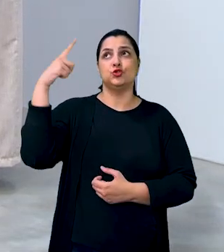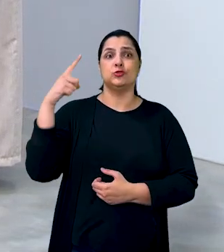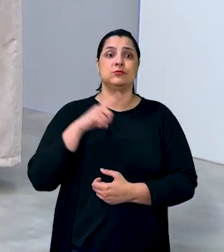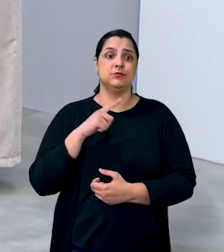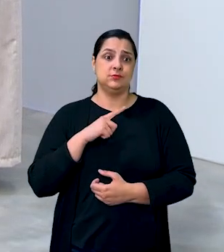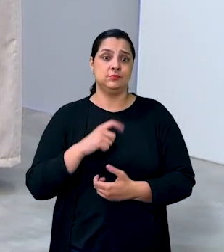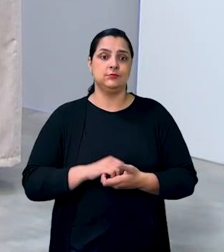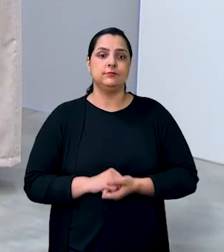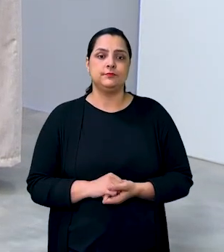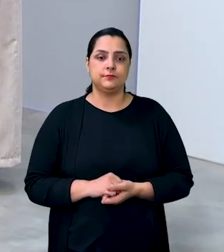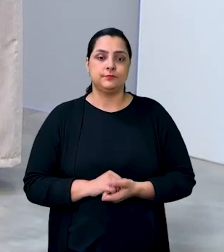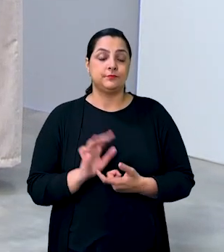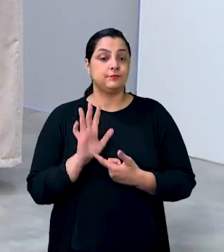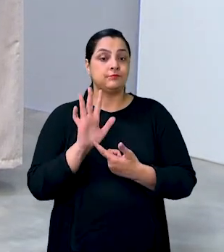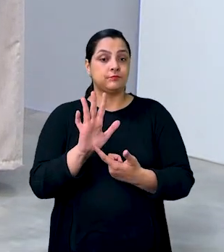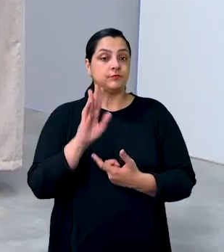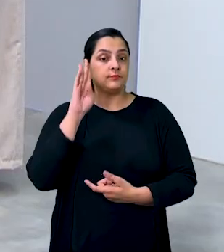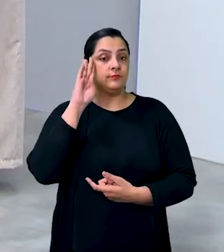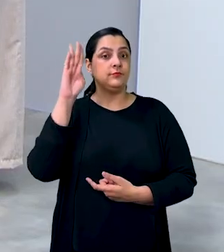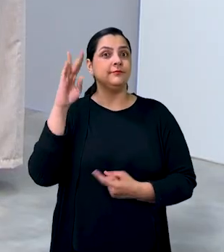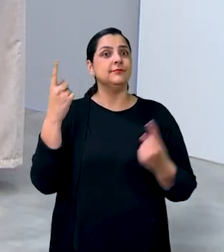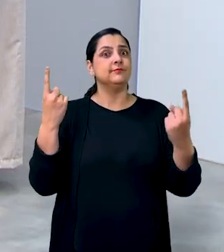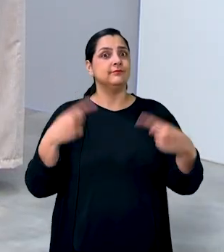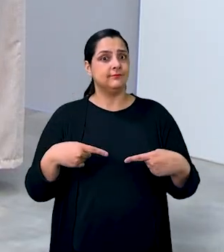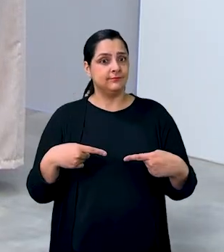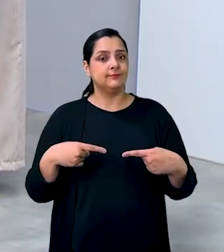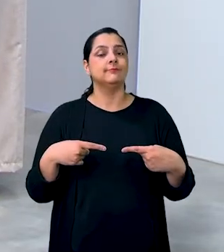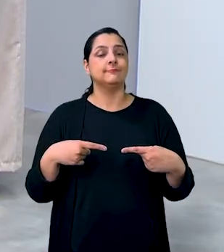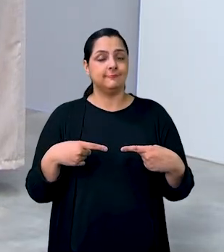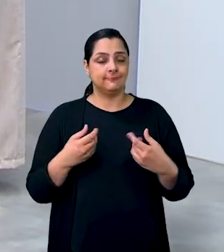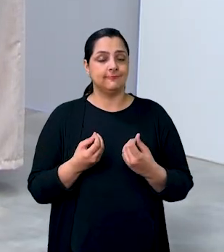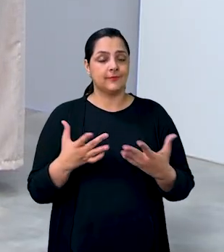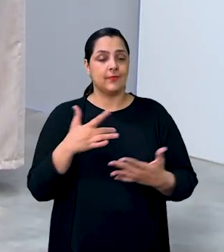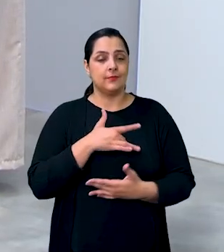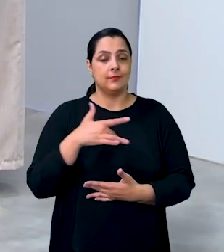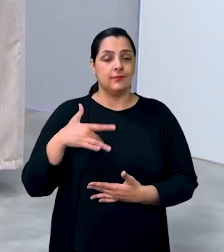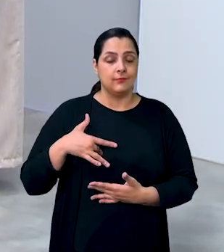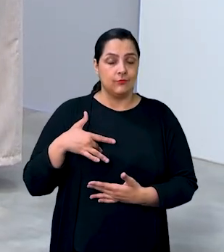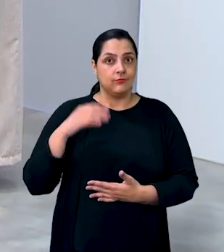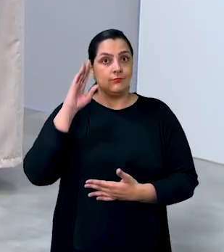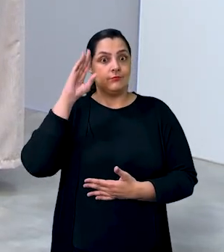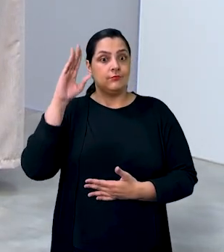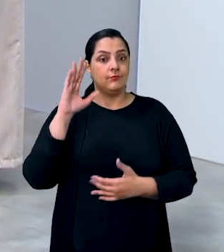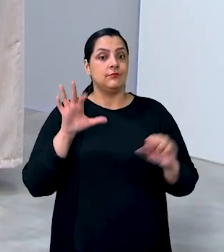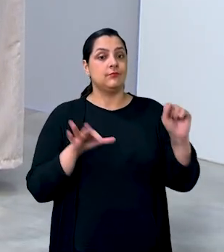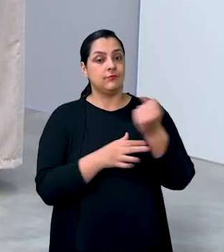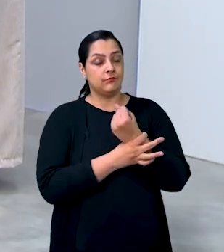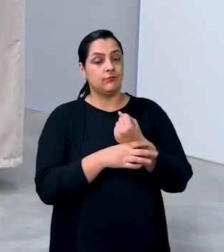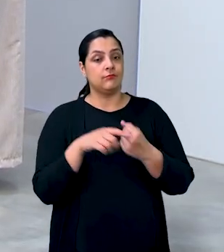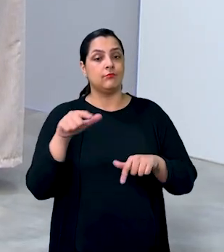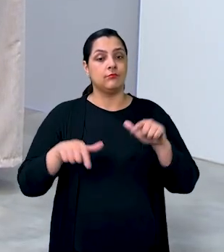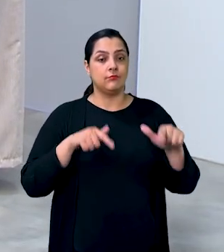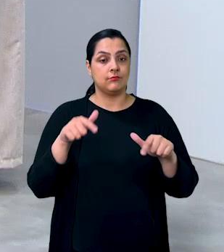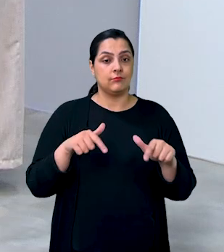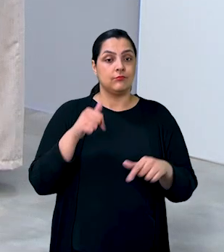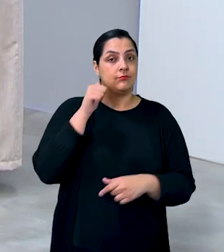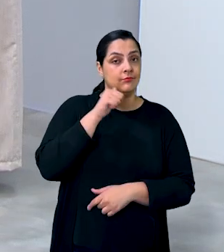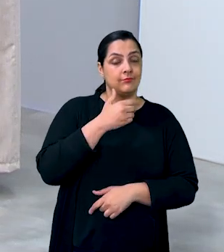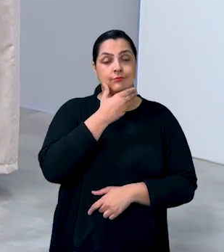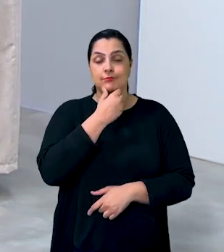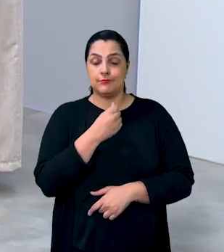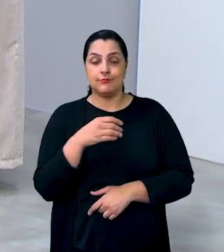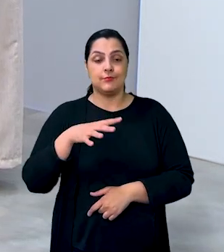expediente expostos ao sol. Ele destaca os principais desafios para assegurar a saúde e a segurança de trabalhadoras